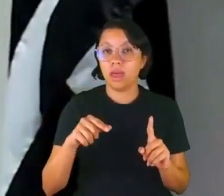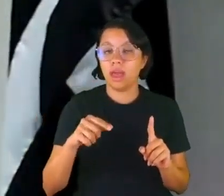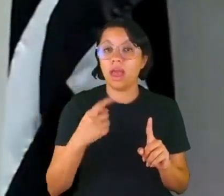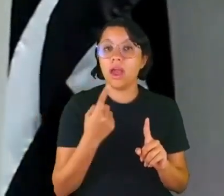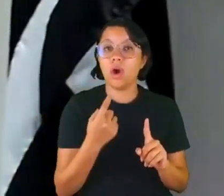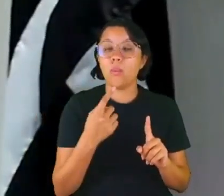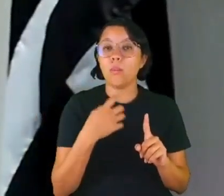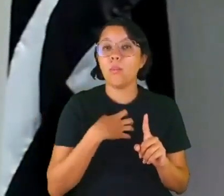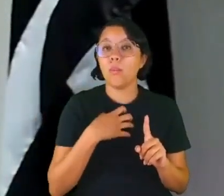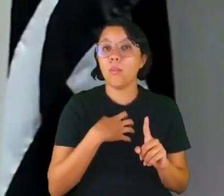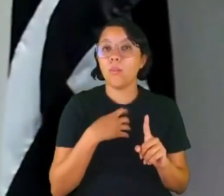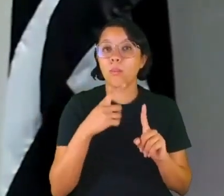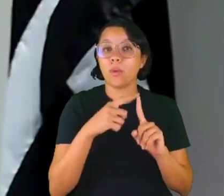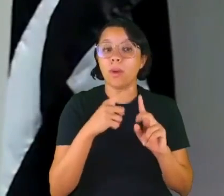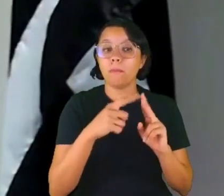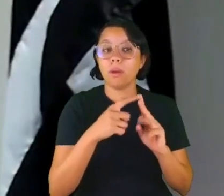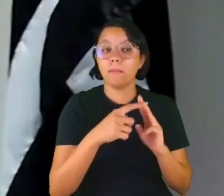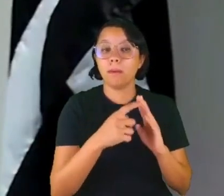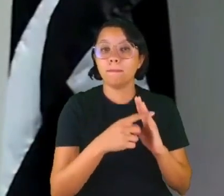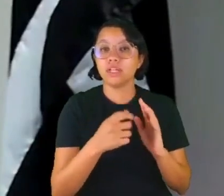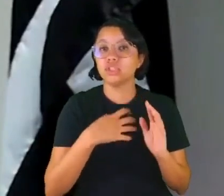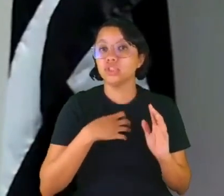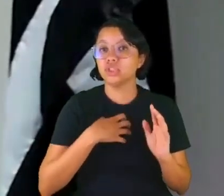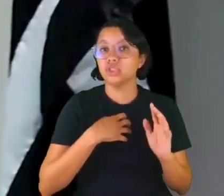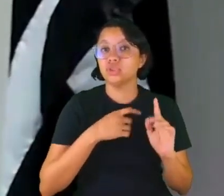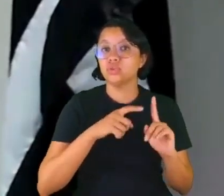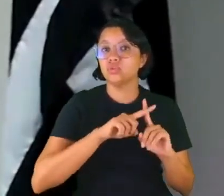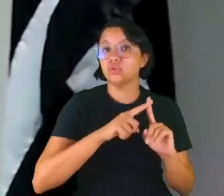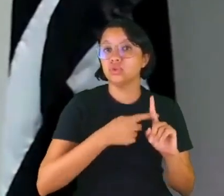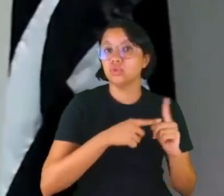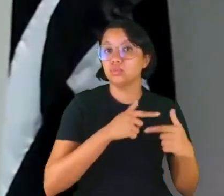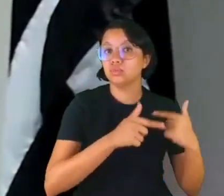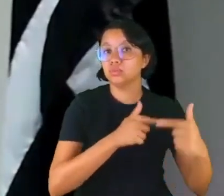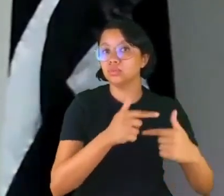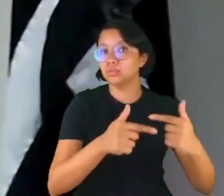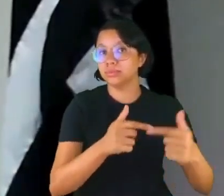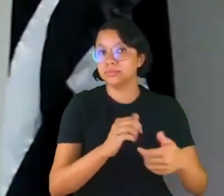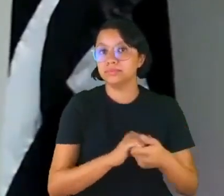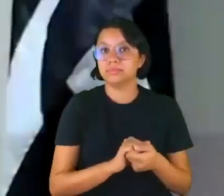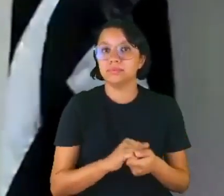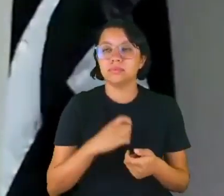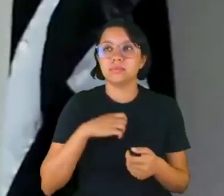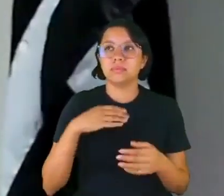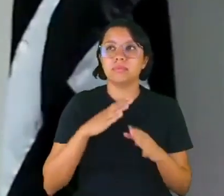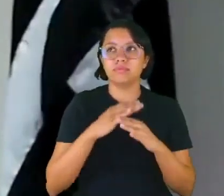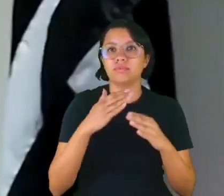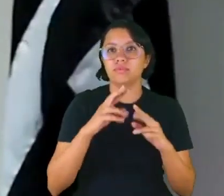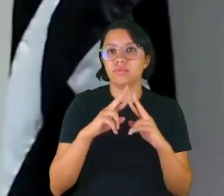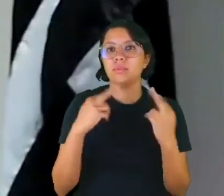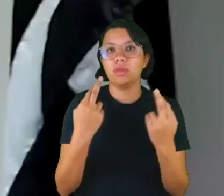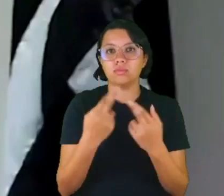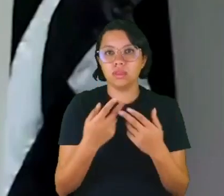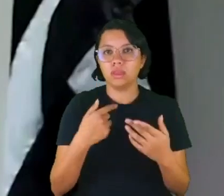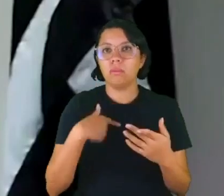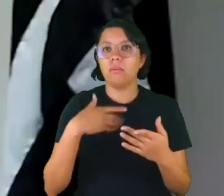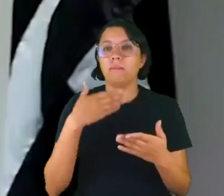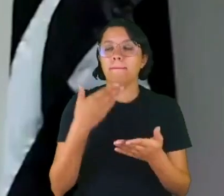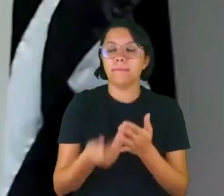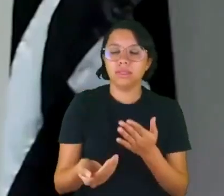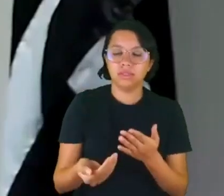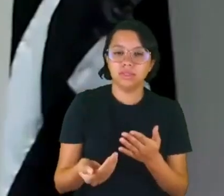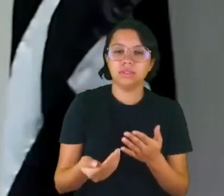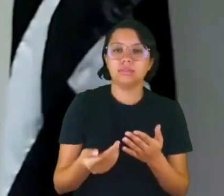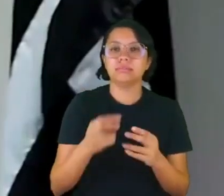perdi na turma, 3-2, São Severino me acompanhou, e 3-2, foi para a sessão